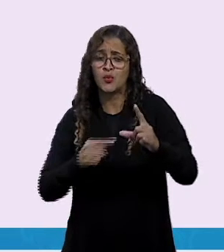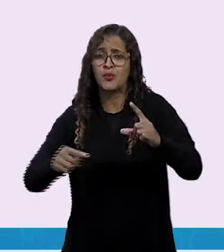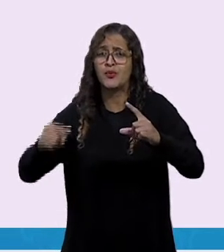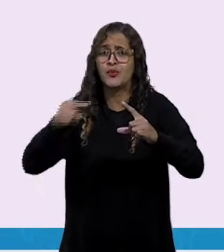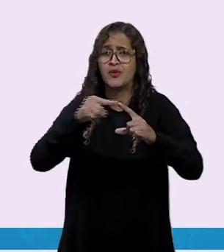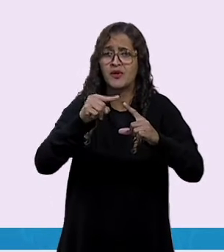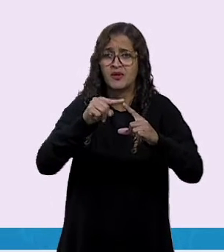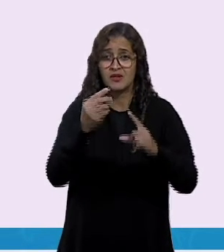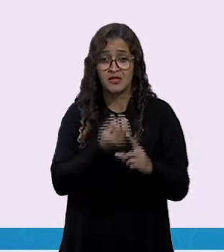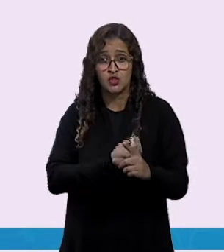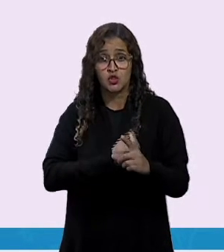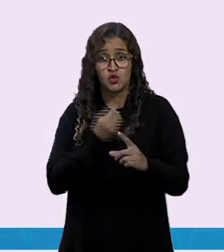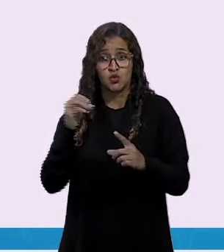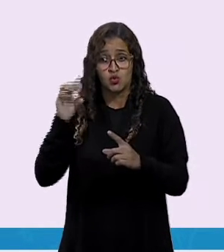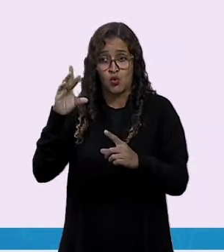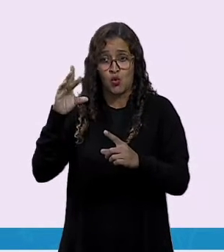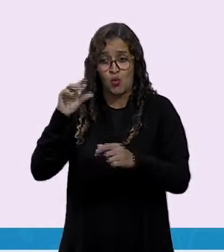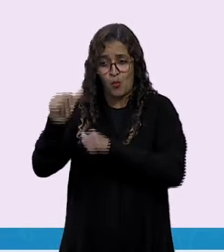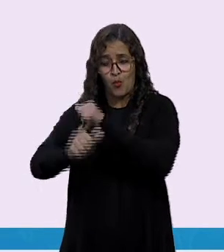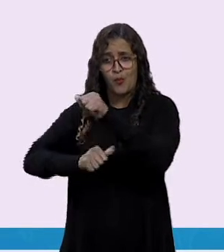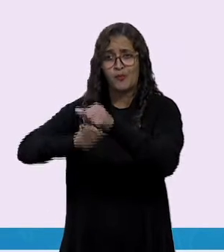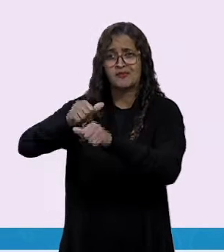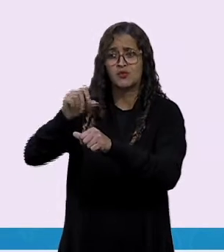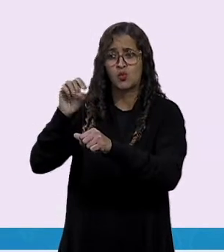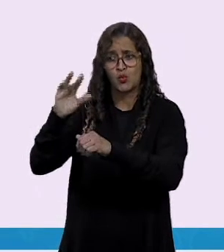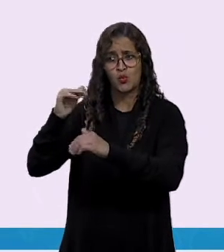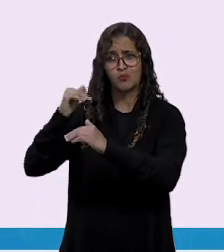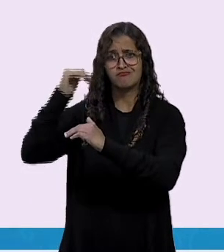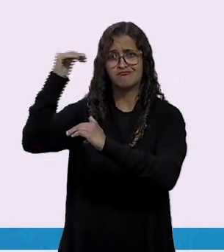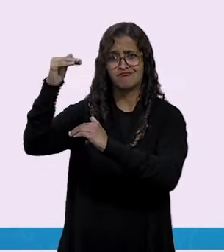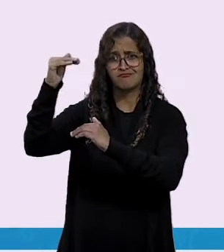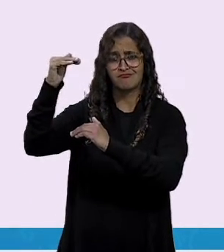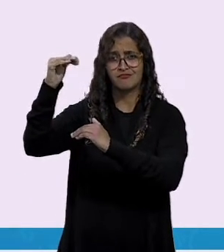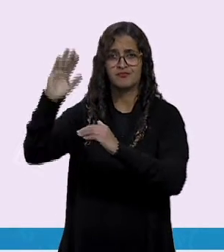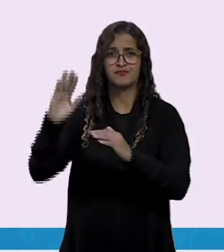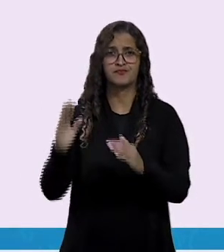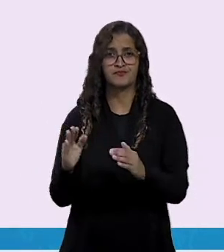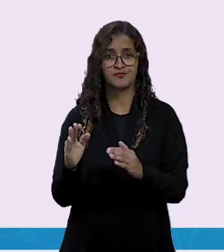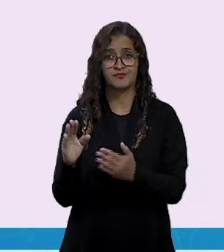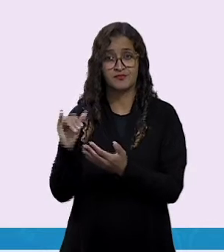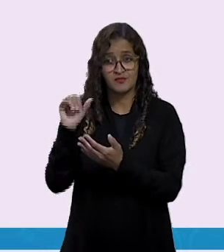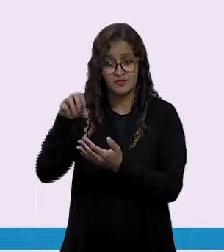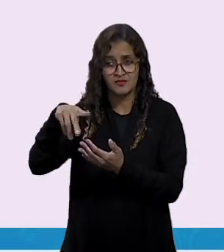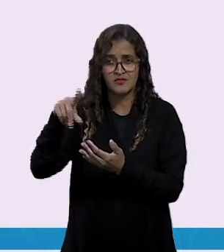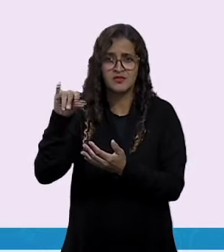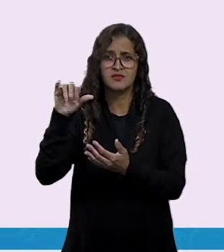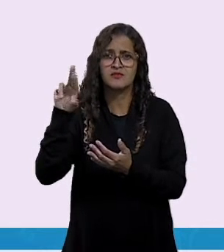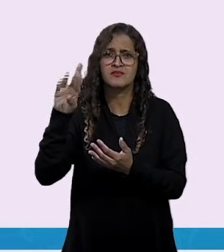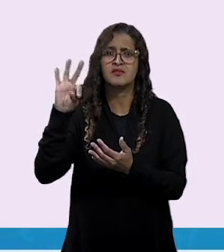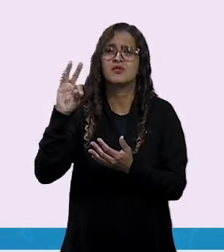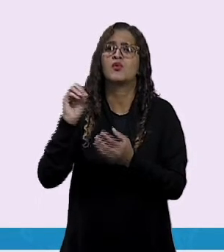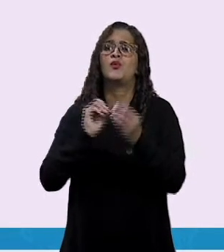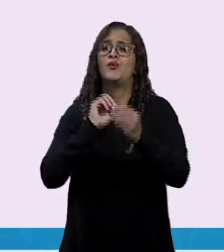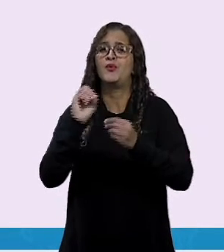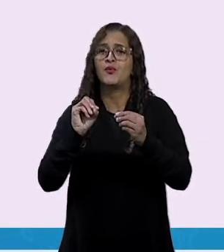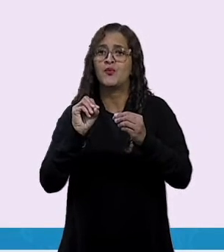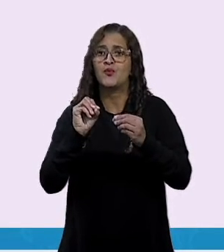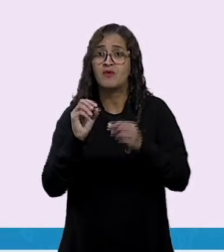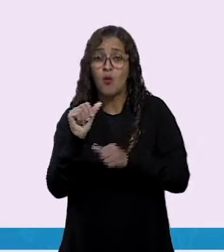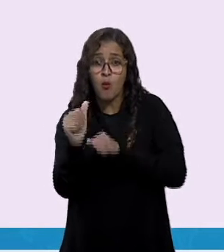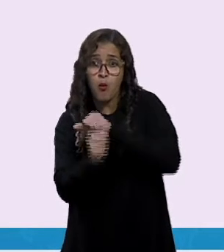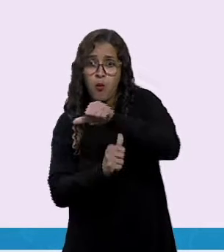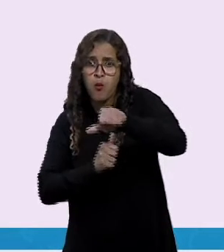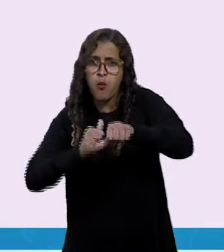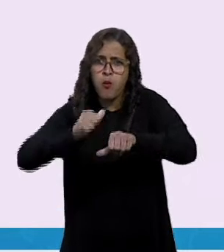aumentando apenas de tamanho. E o indireto, o ser vivo apresenta transformações, né?